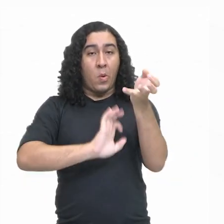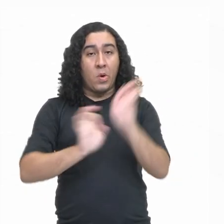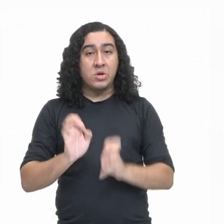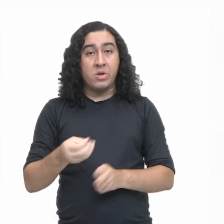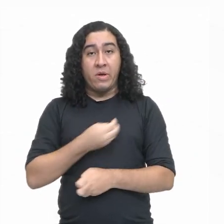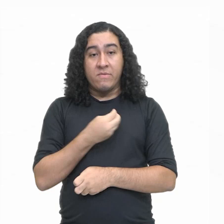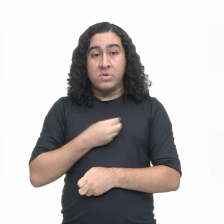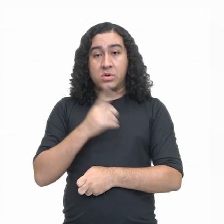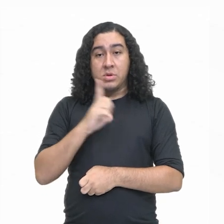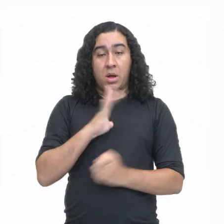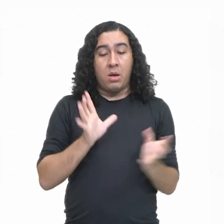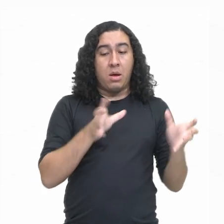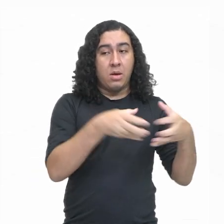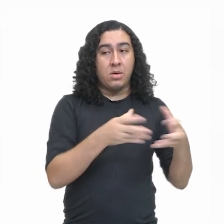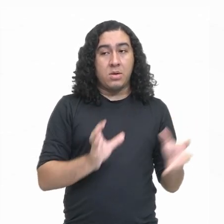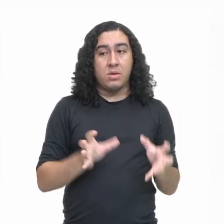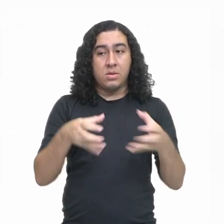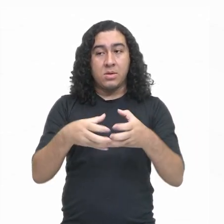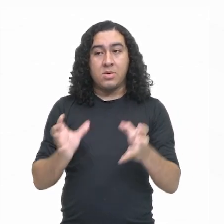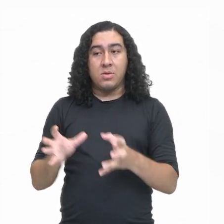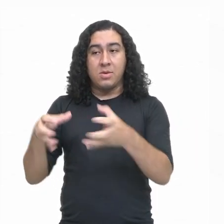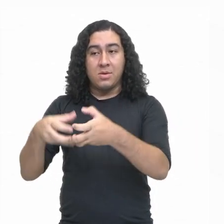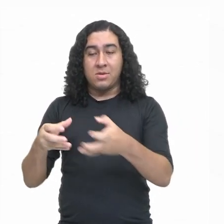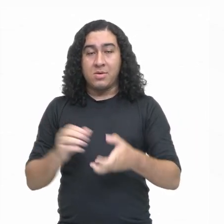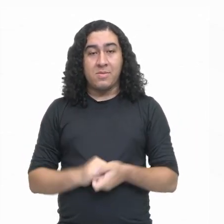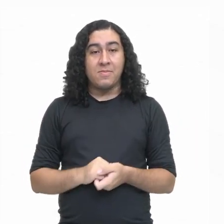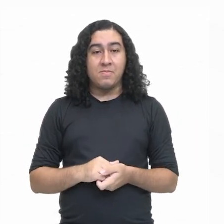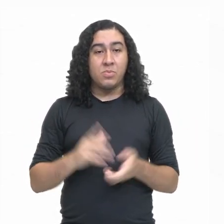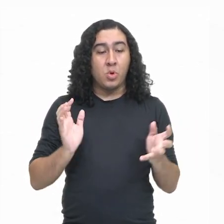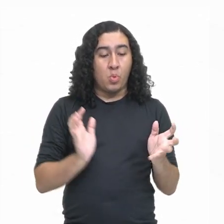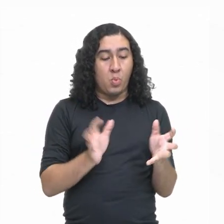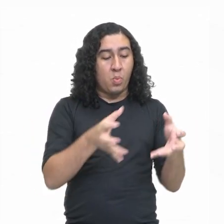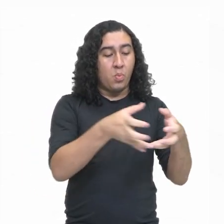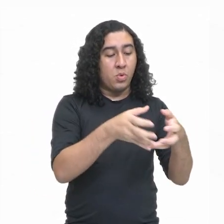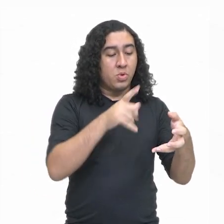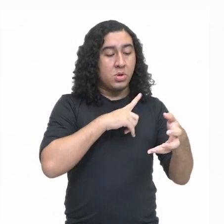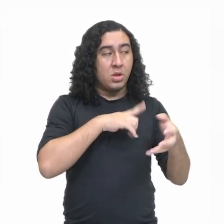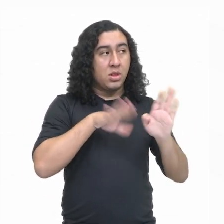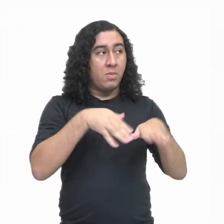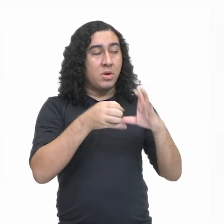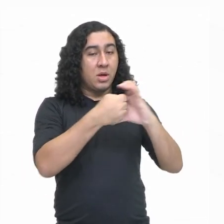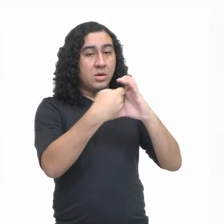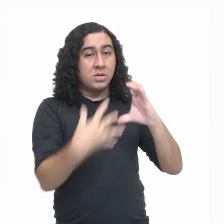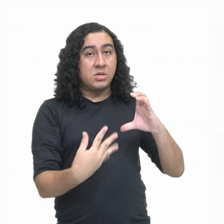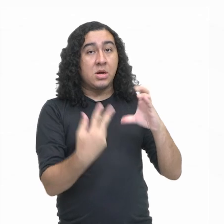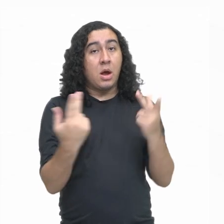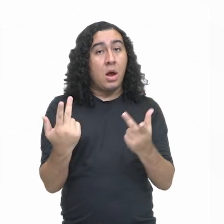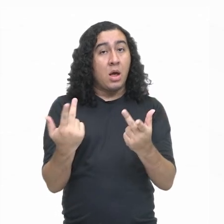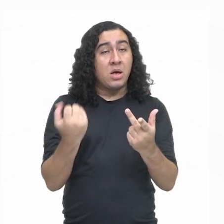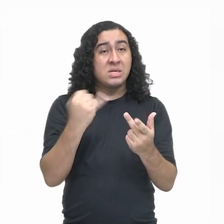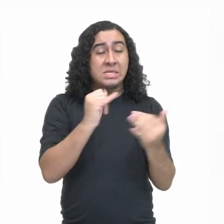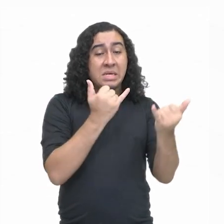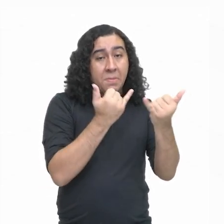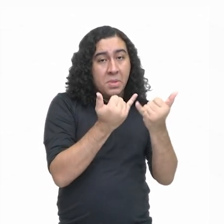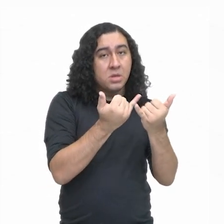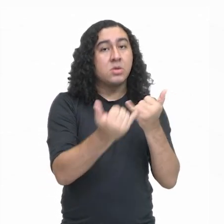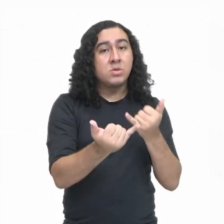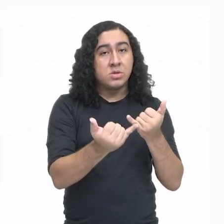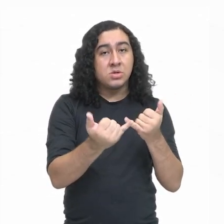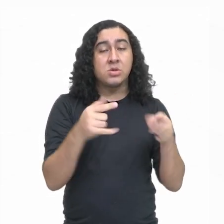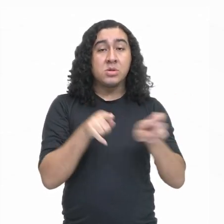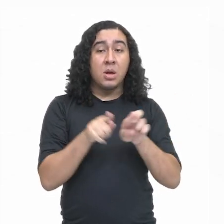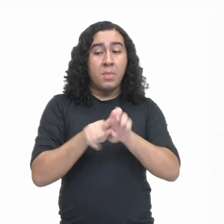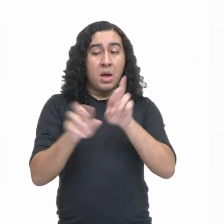em categorias, agrupando-os de acordo com as suas características comuns, bem como por